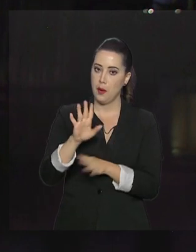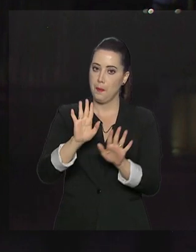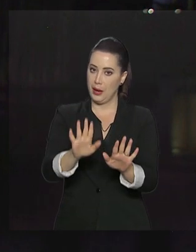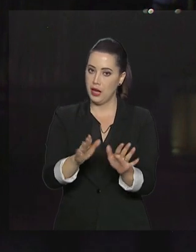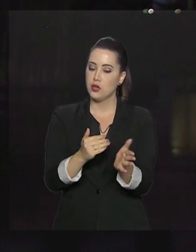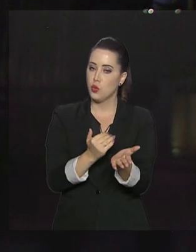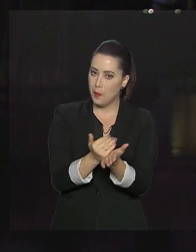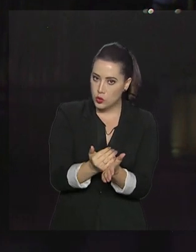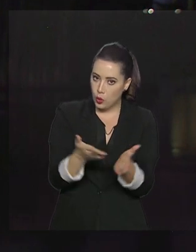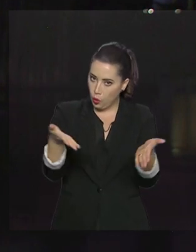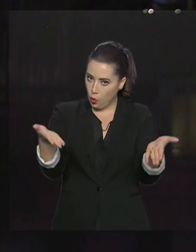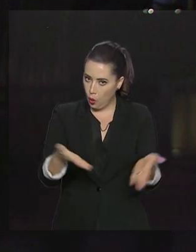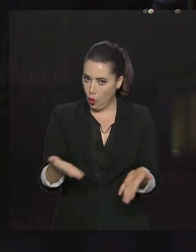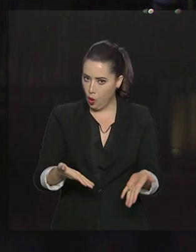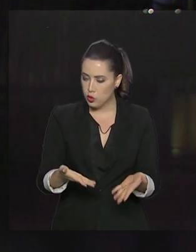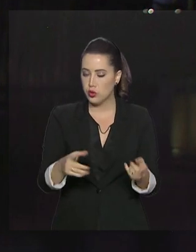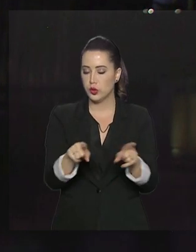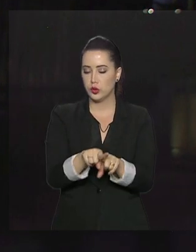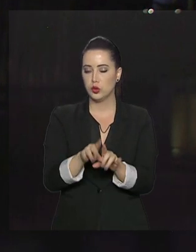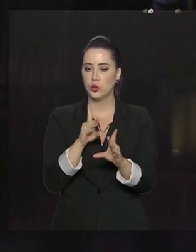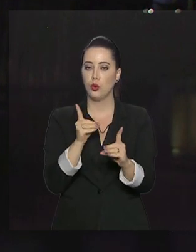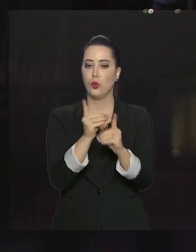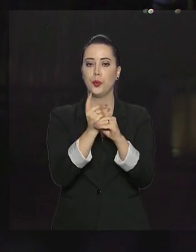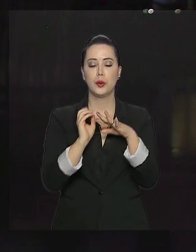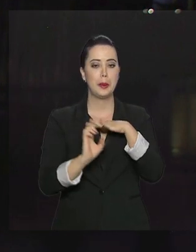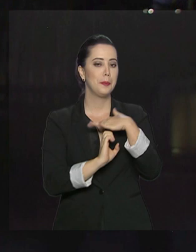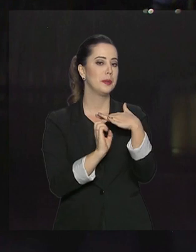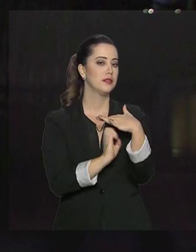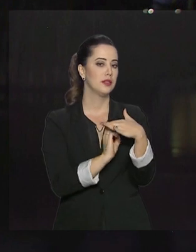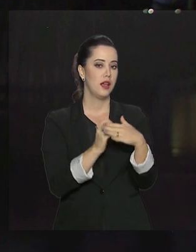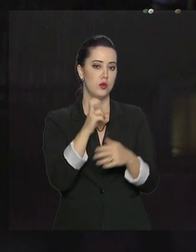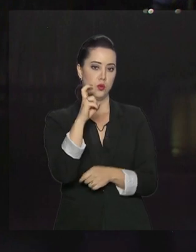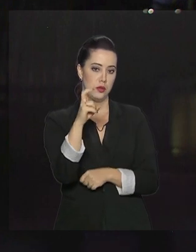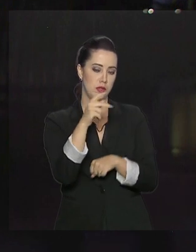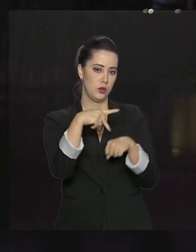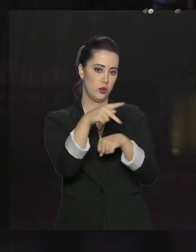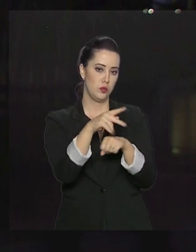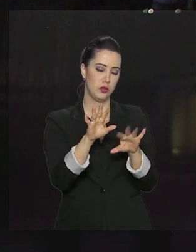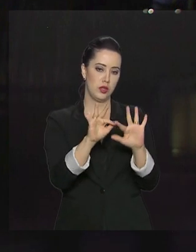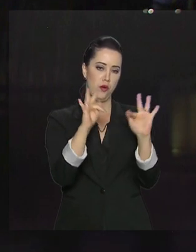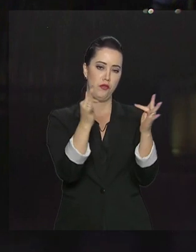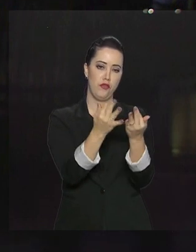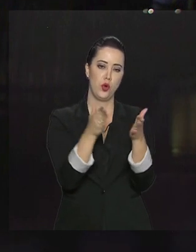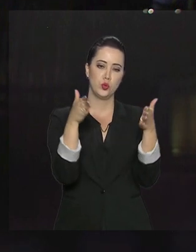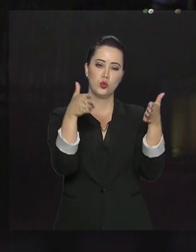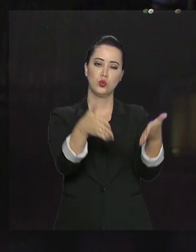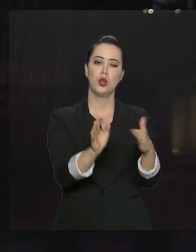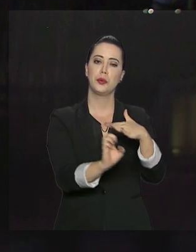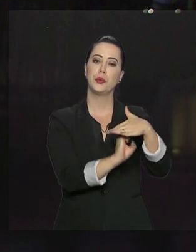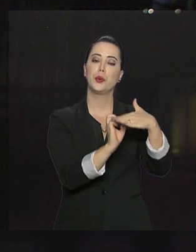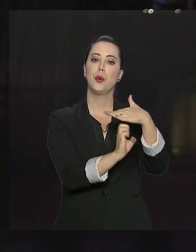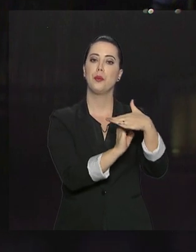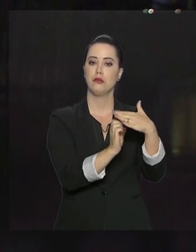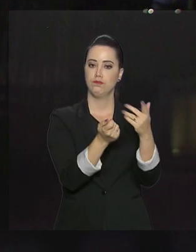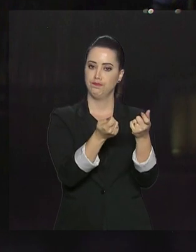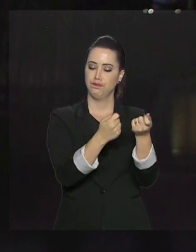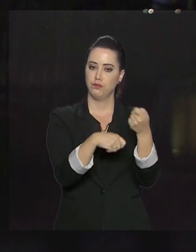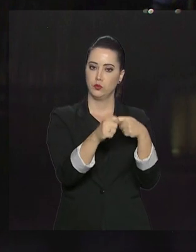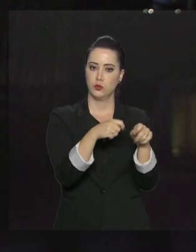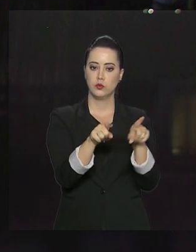teve encontro entre empresários desses cinco países hoje o chamado fórum empresarial e nesse encontro os empresários